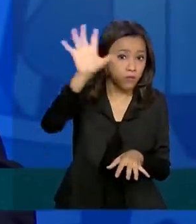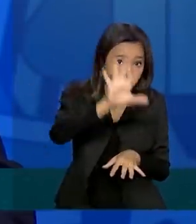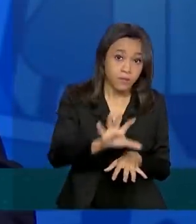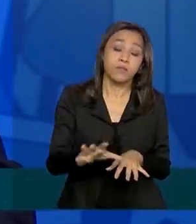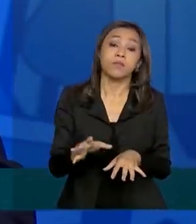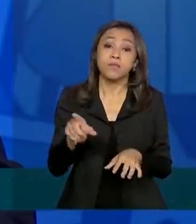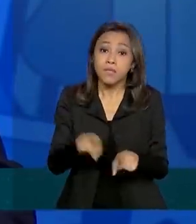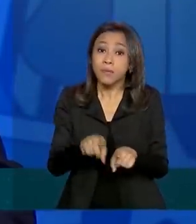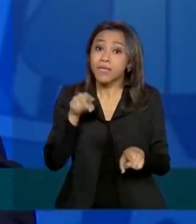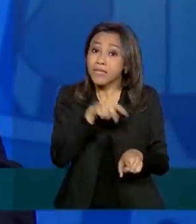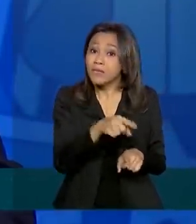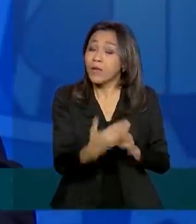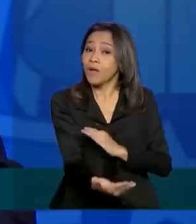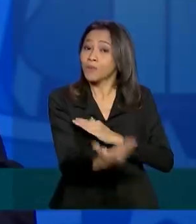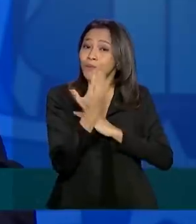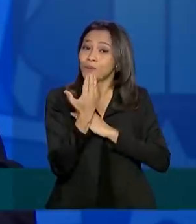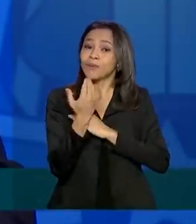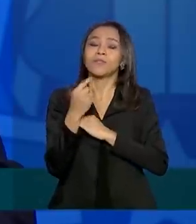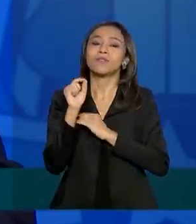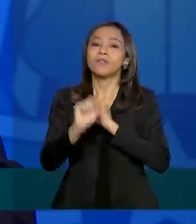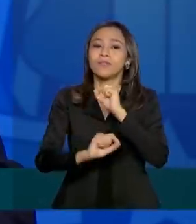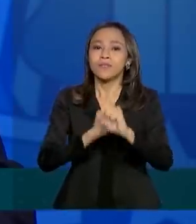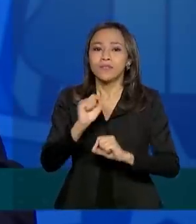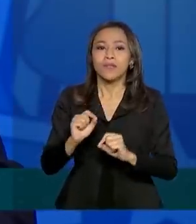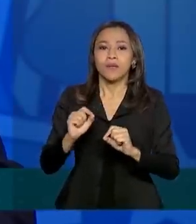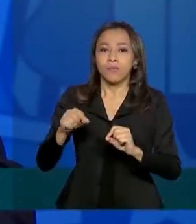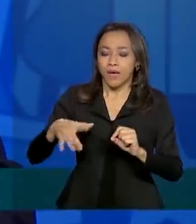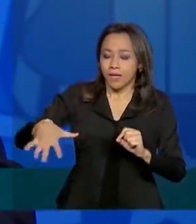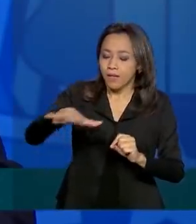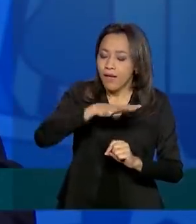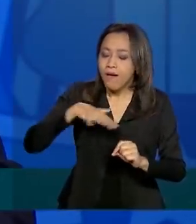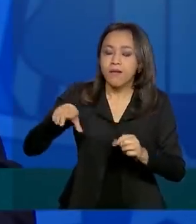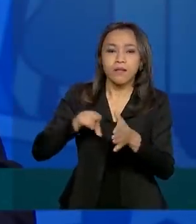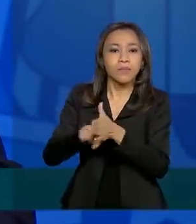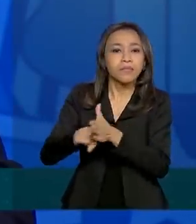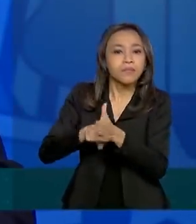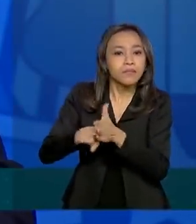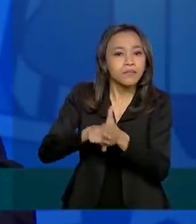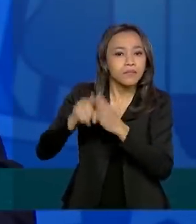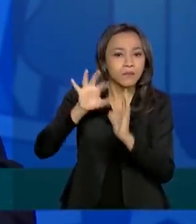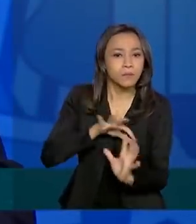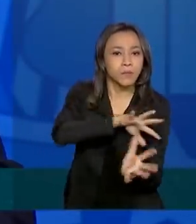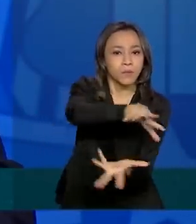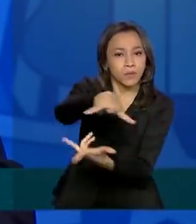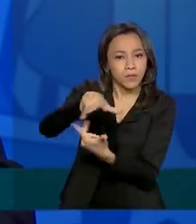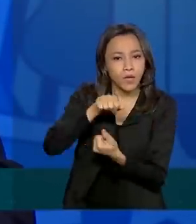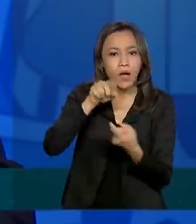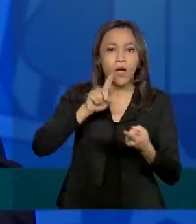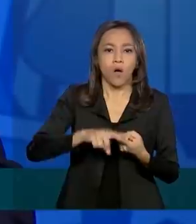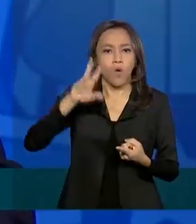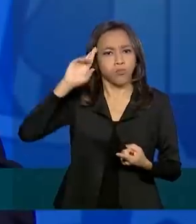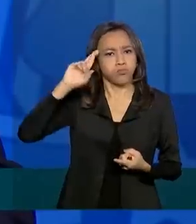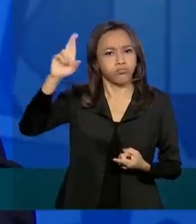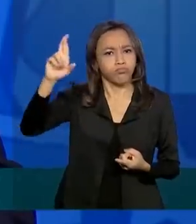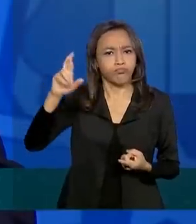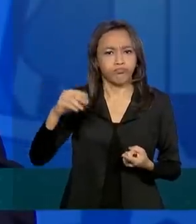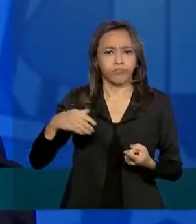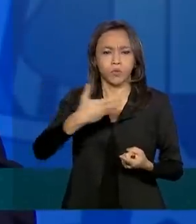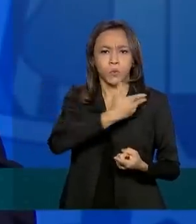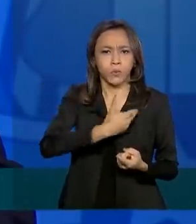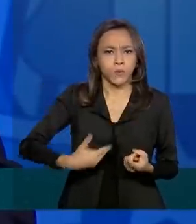é uma contribuição do Brasil para a comunidade científica internacional, gestores e profissionais de saúde,